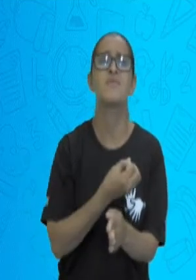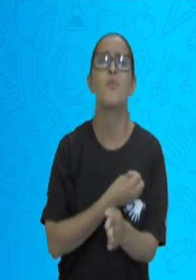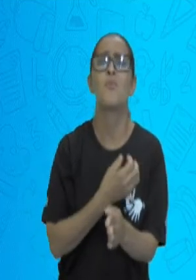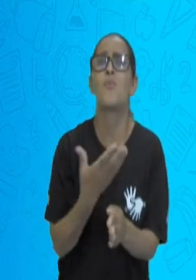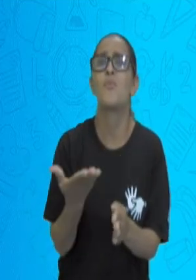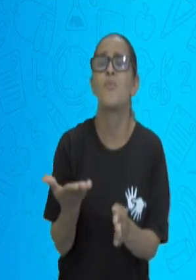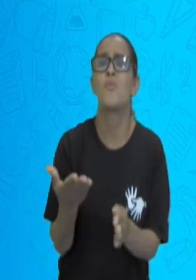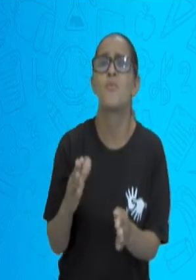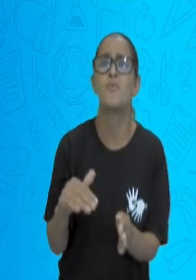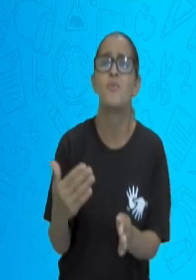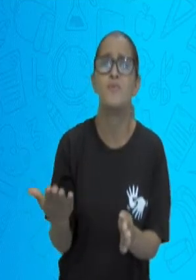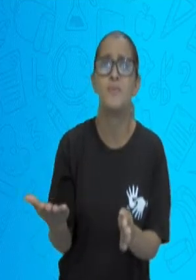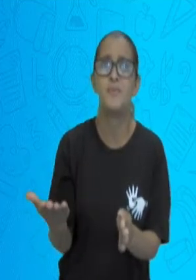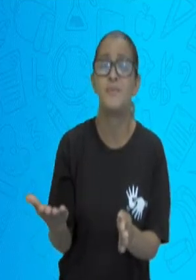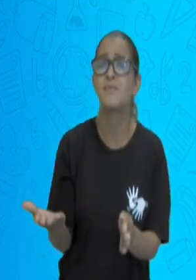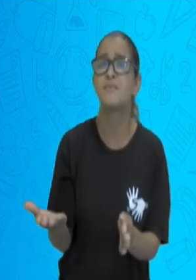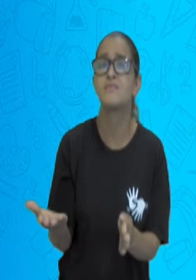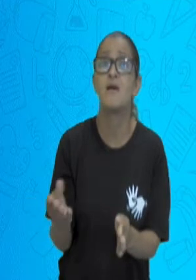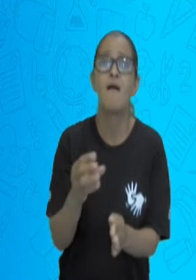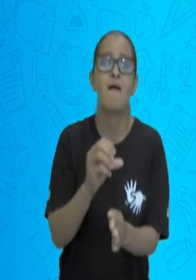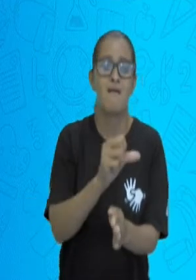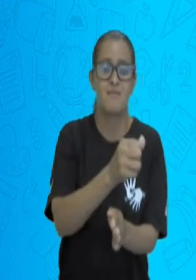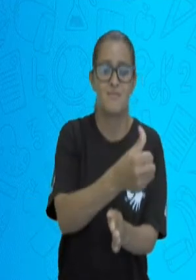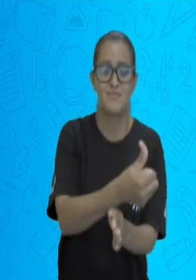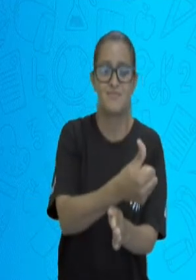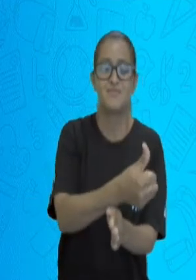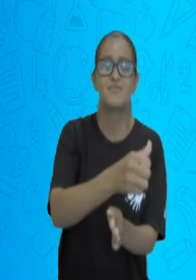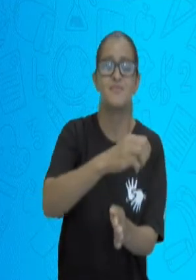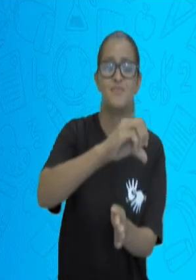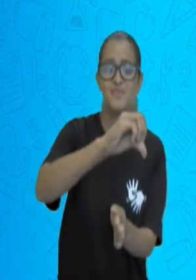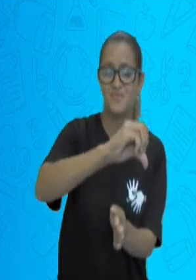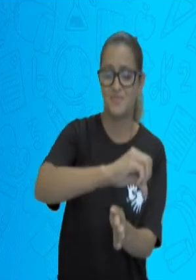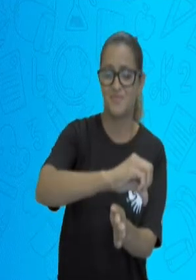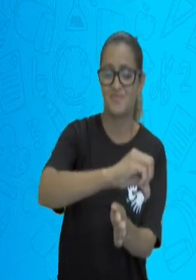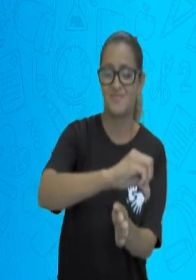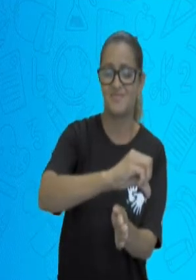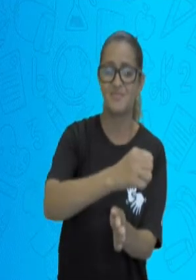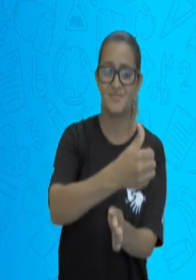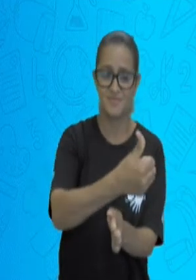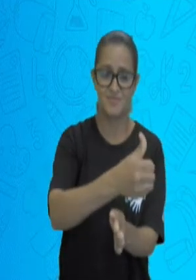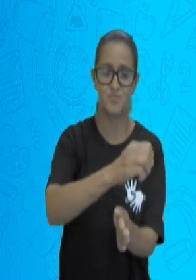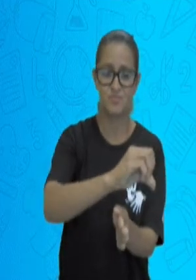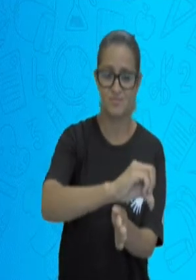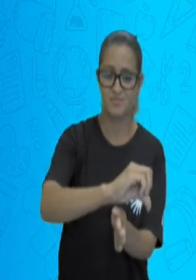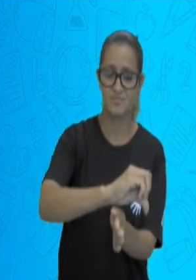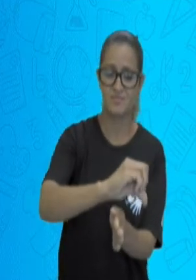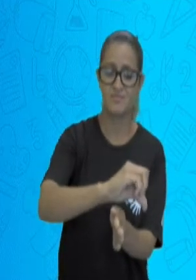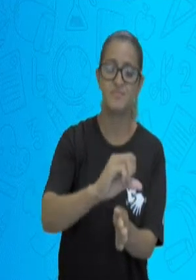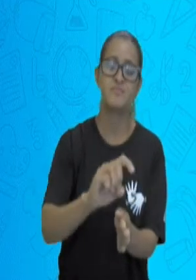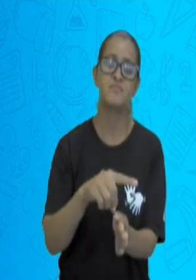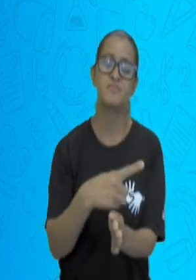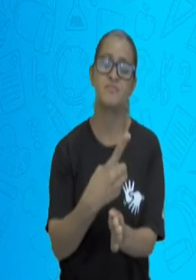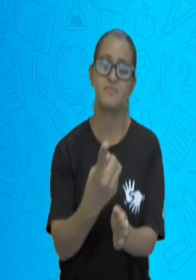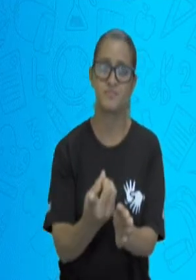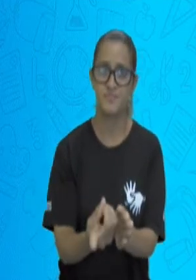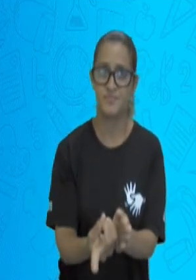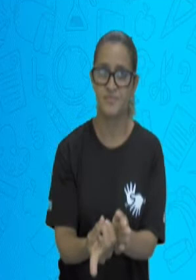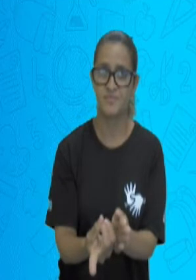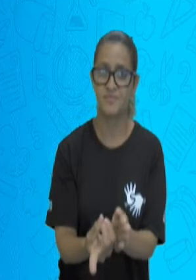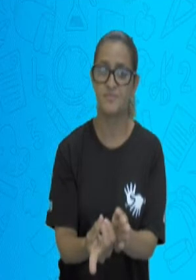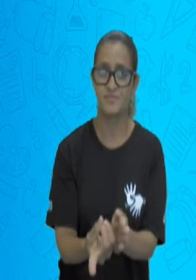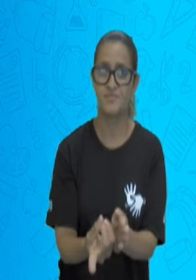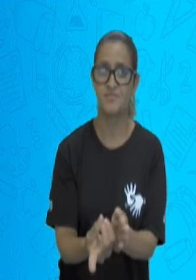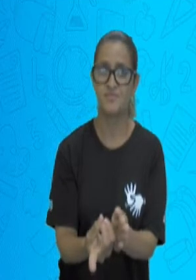que vem antes do 20 é o 19. E o que vem depois